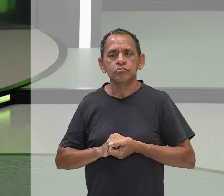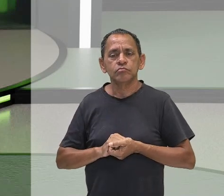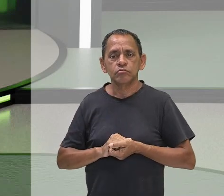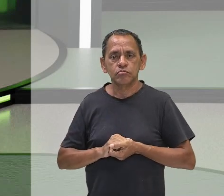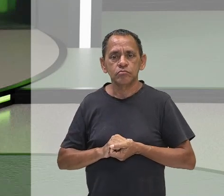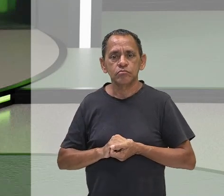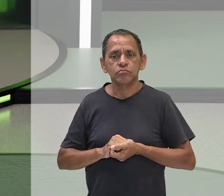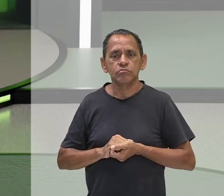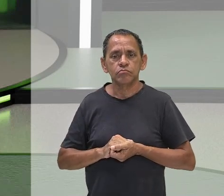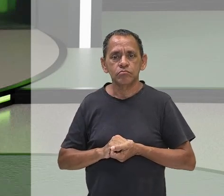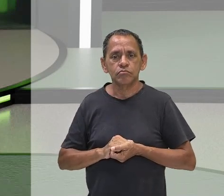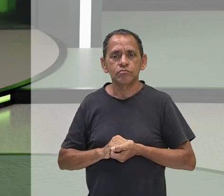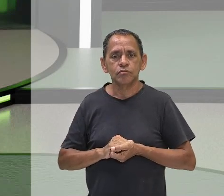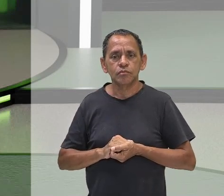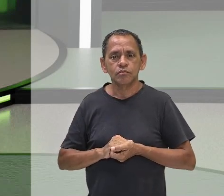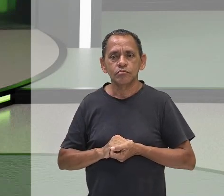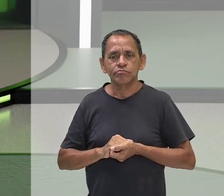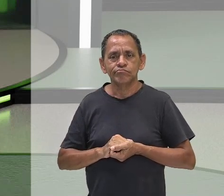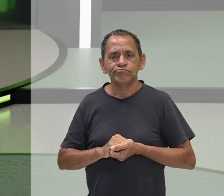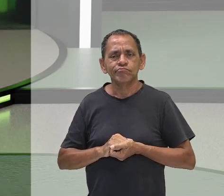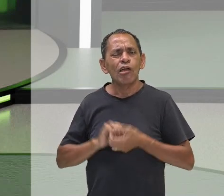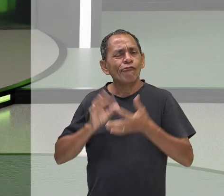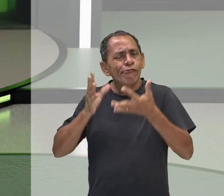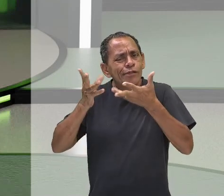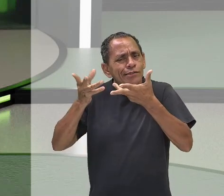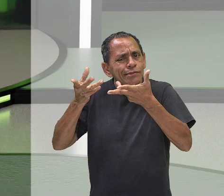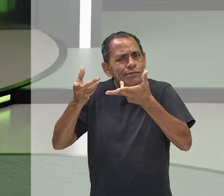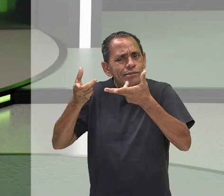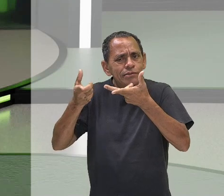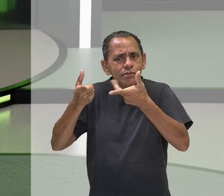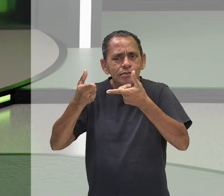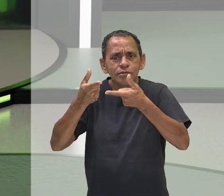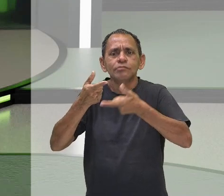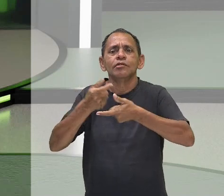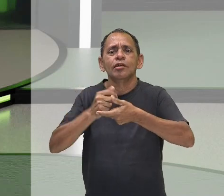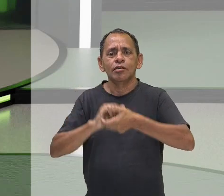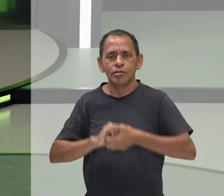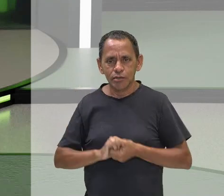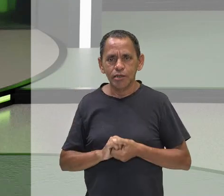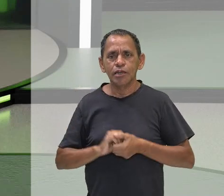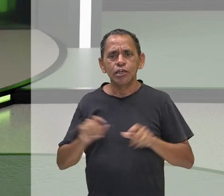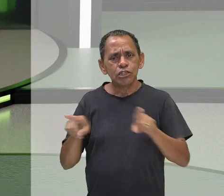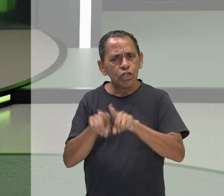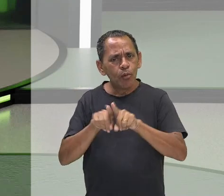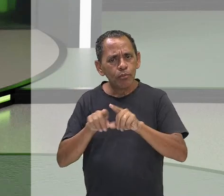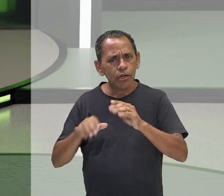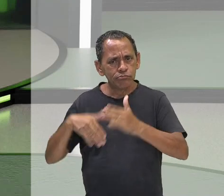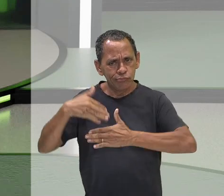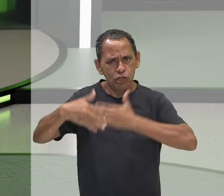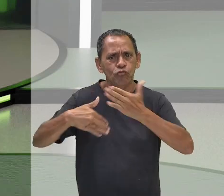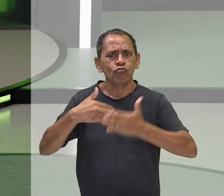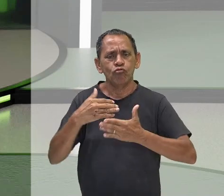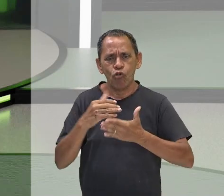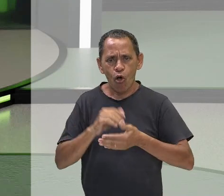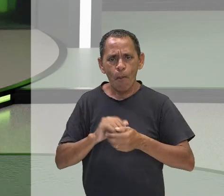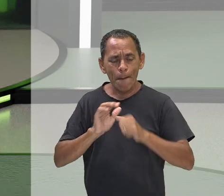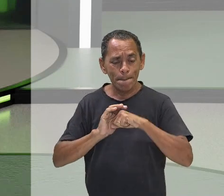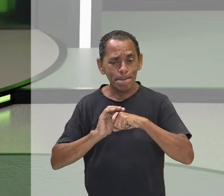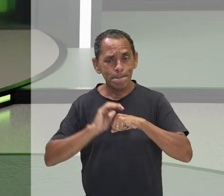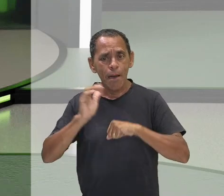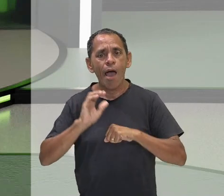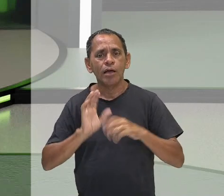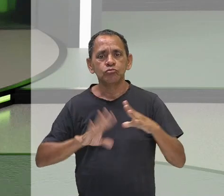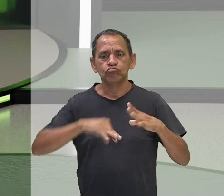maravilhas, onde a vida se origina e desenvolve mais do que um conjunto de órgãos. Ele é um